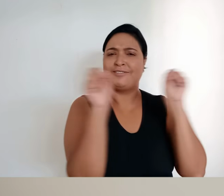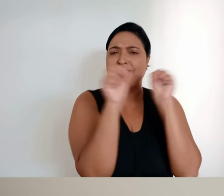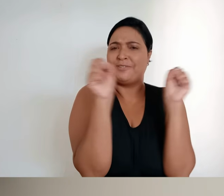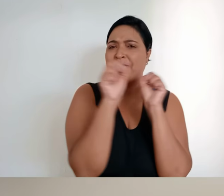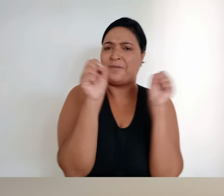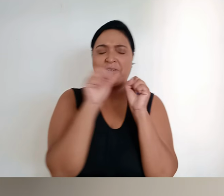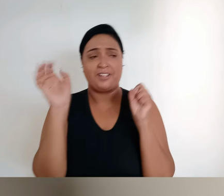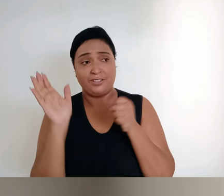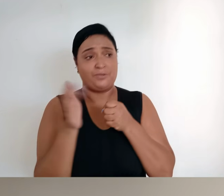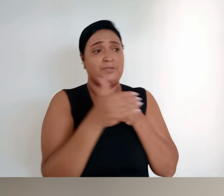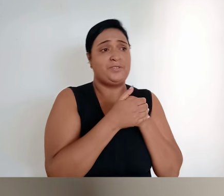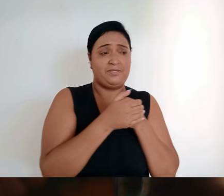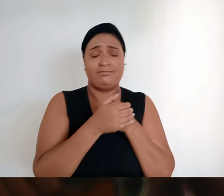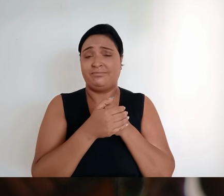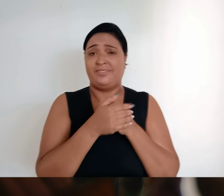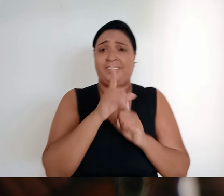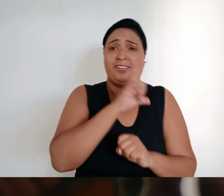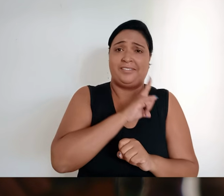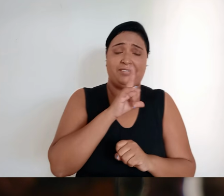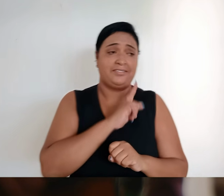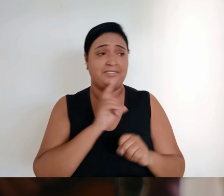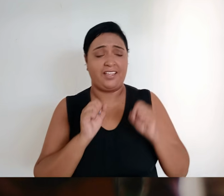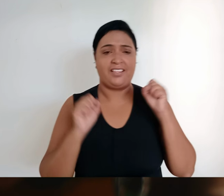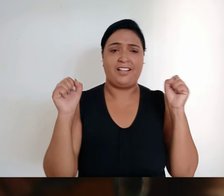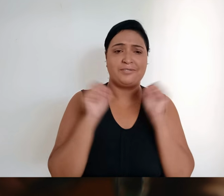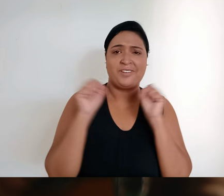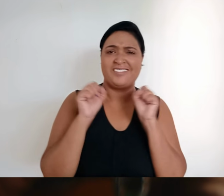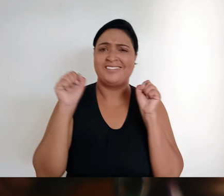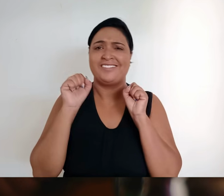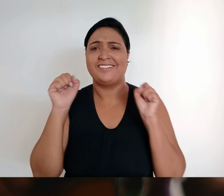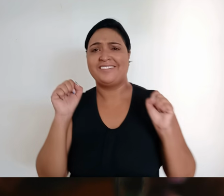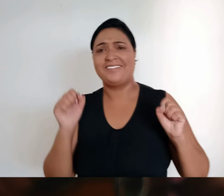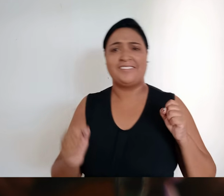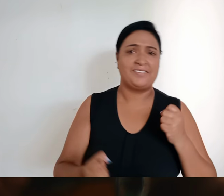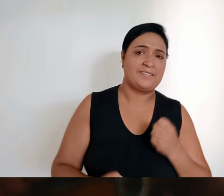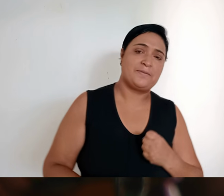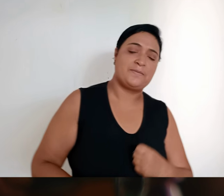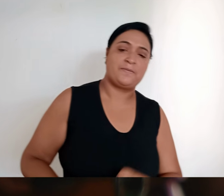adoro pelo inverso, que eu odeio com adoração.